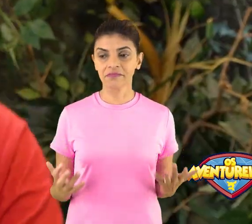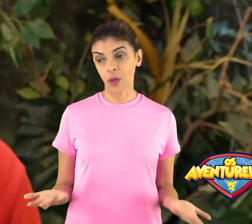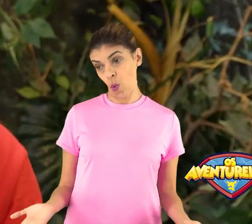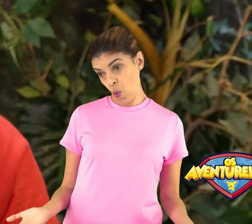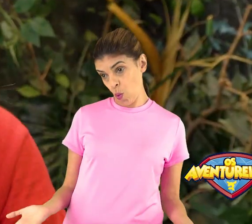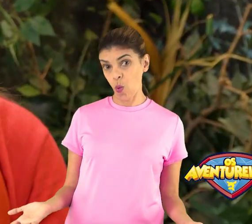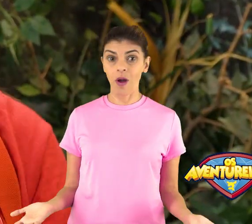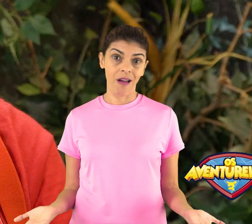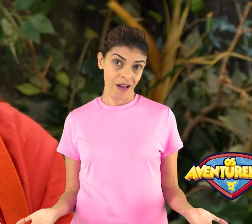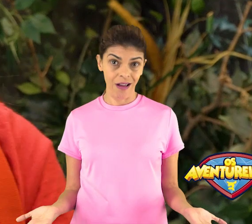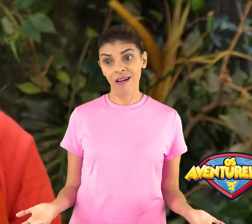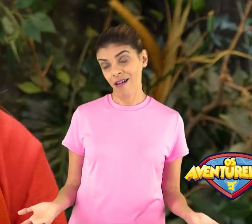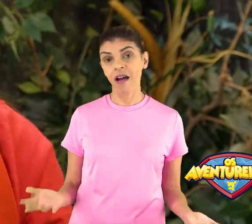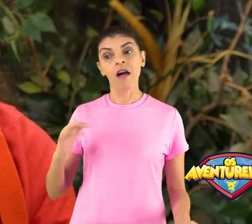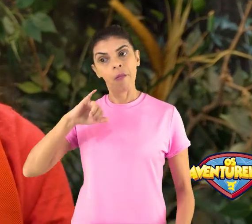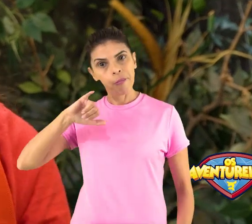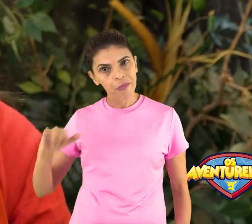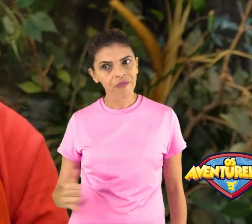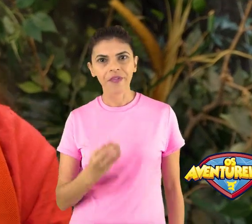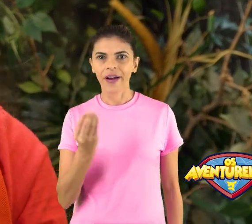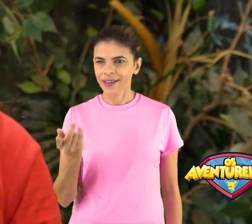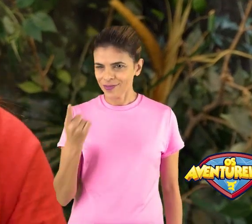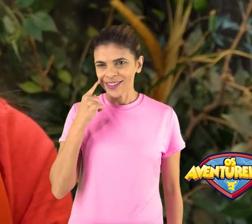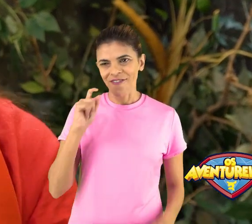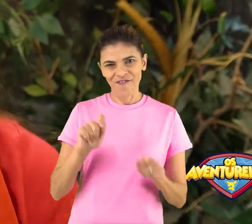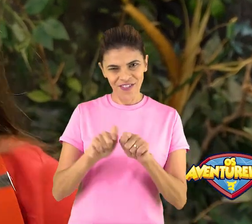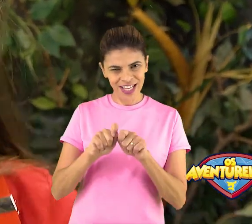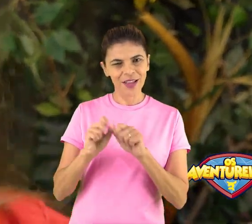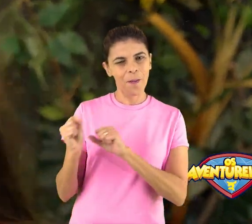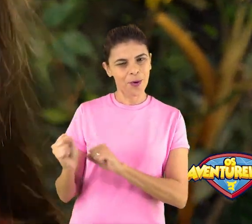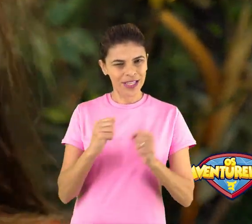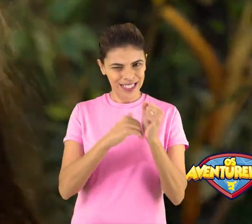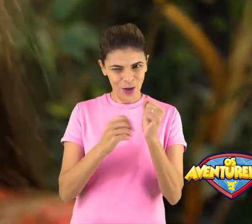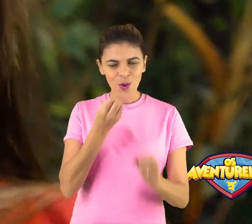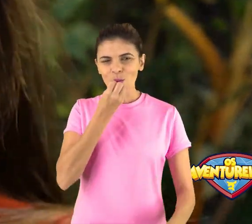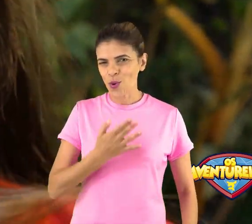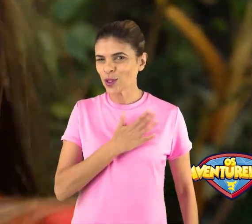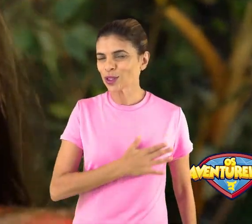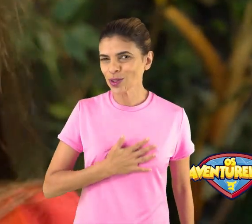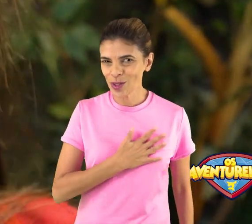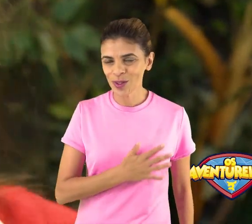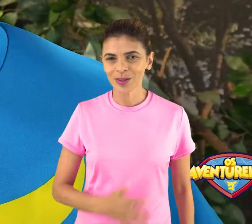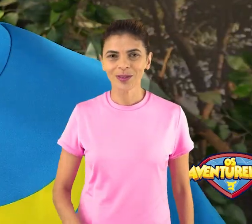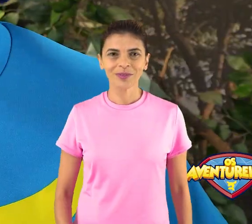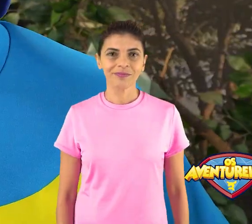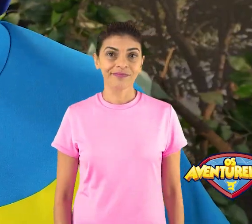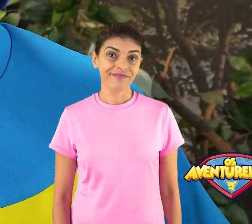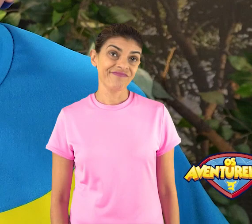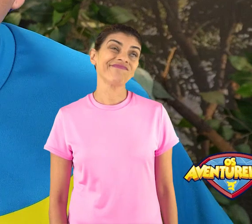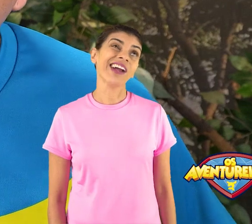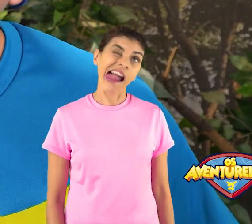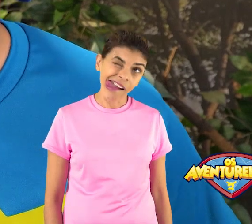Ué, então você gostou do meu poder secreto!